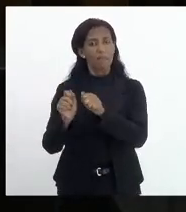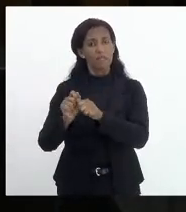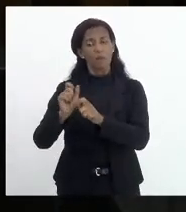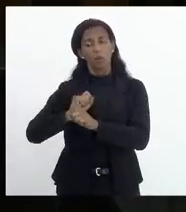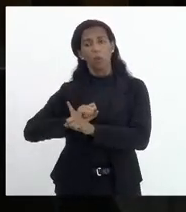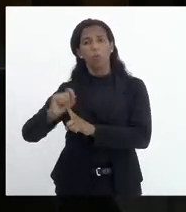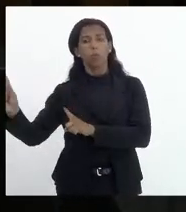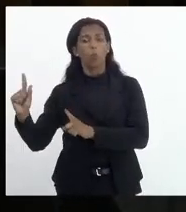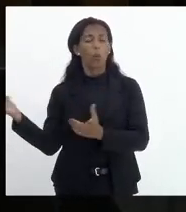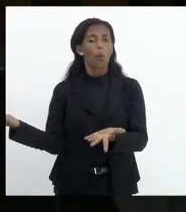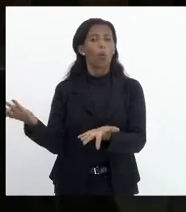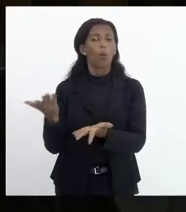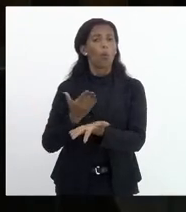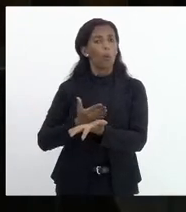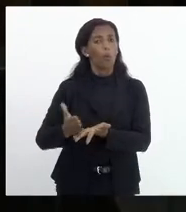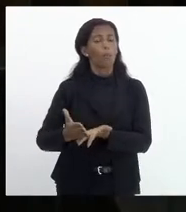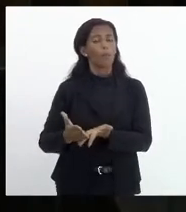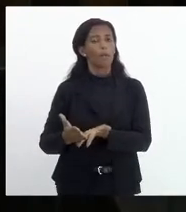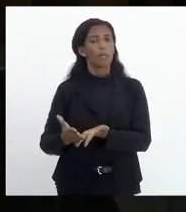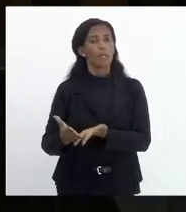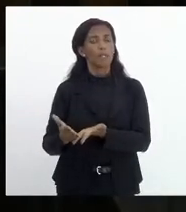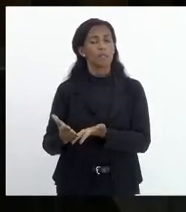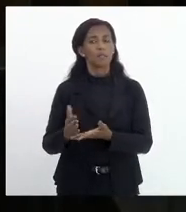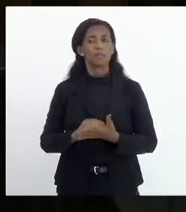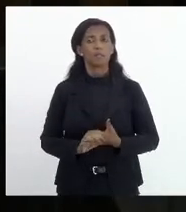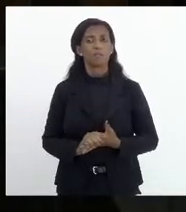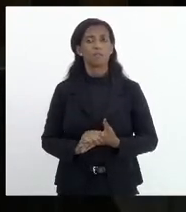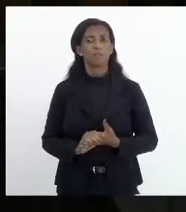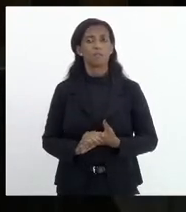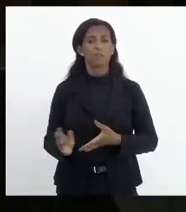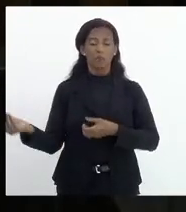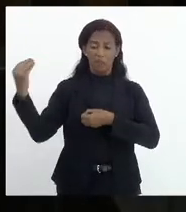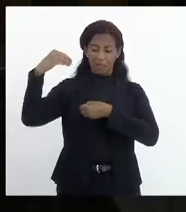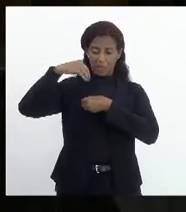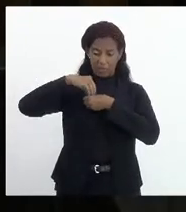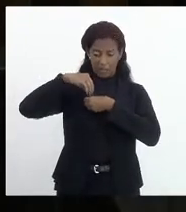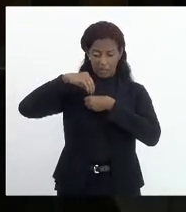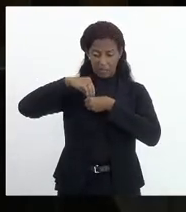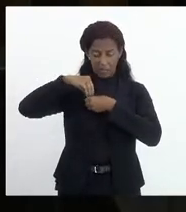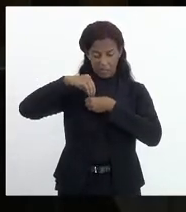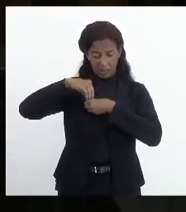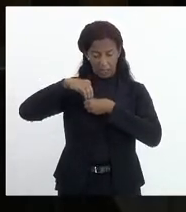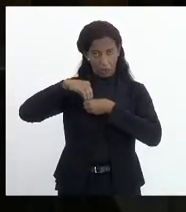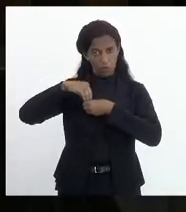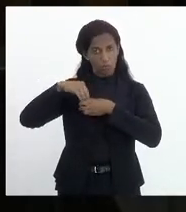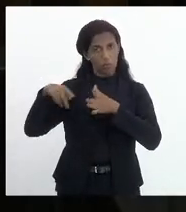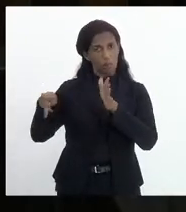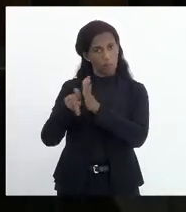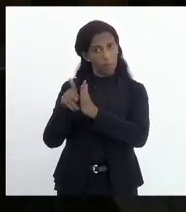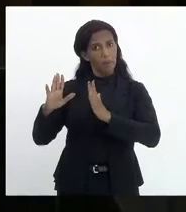comece de dentro do do rito estabelecido